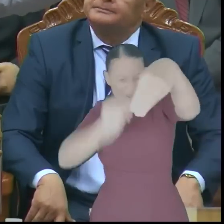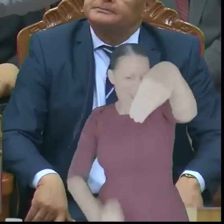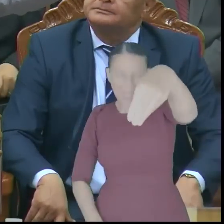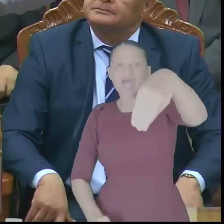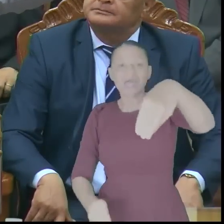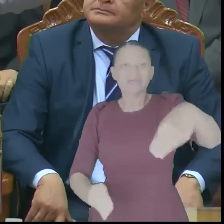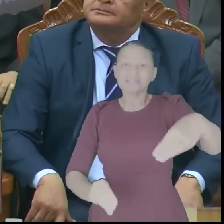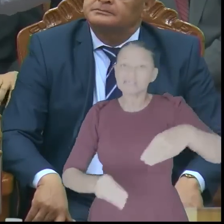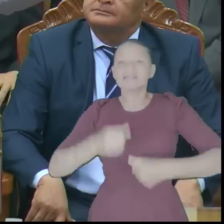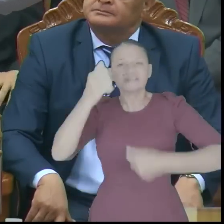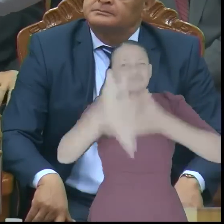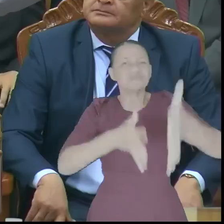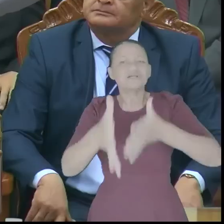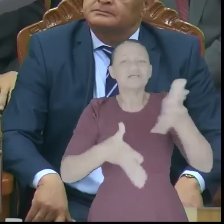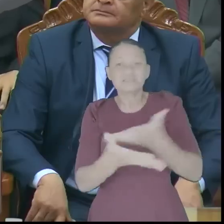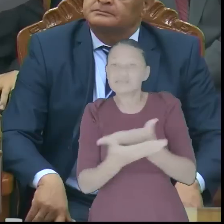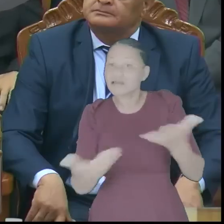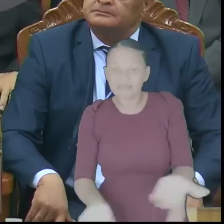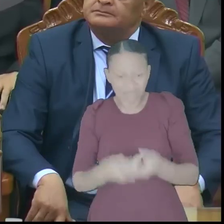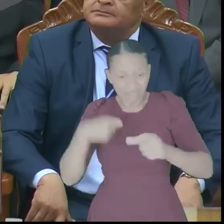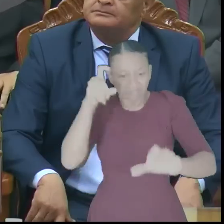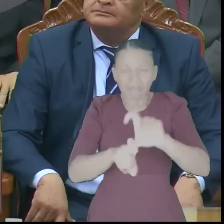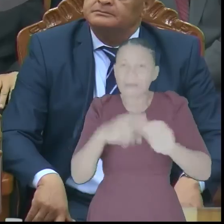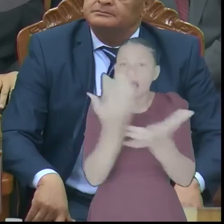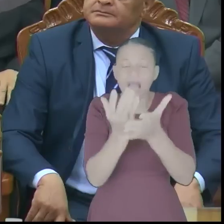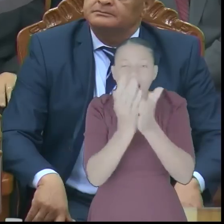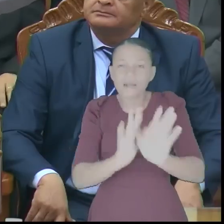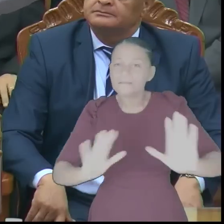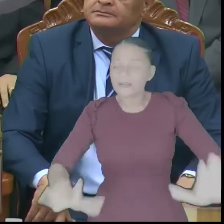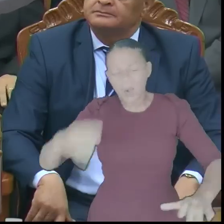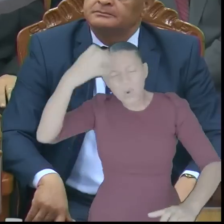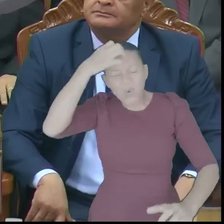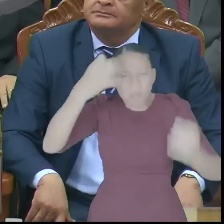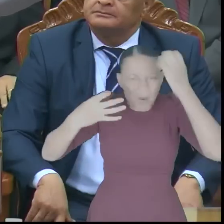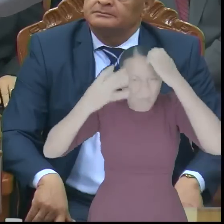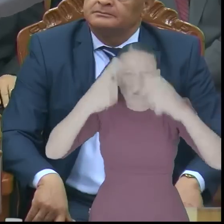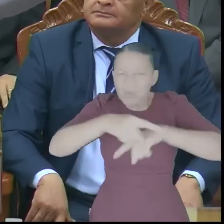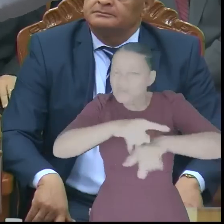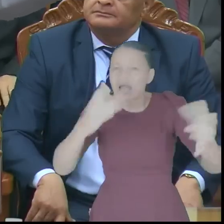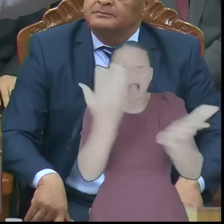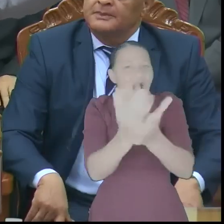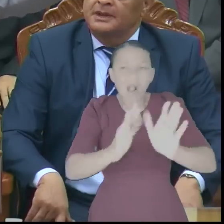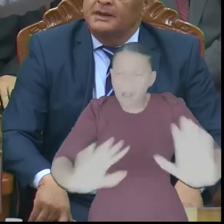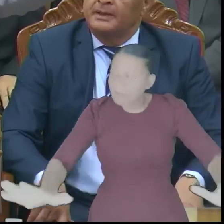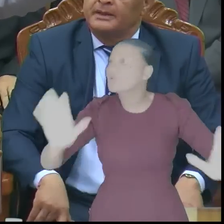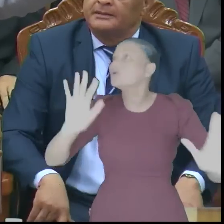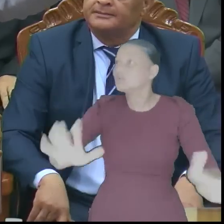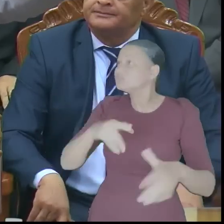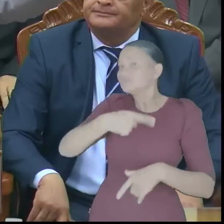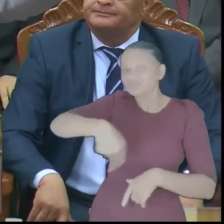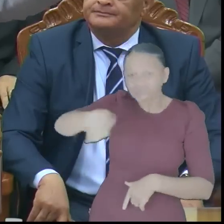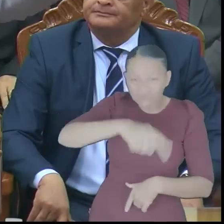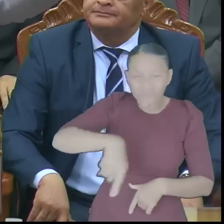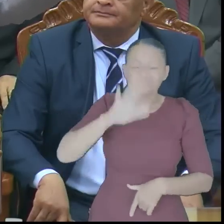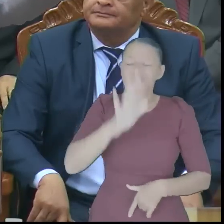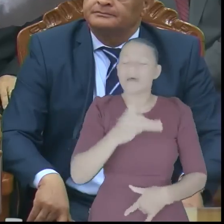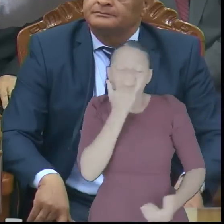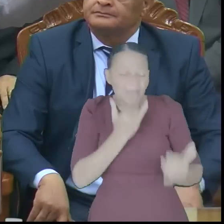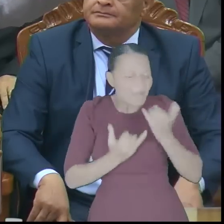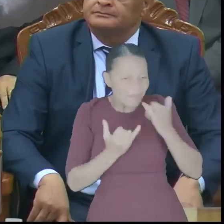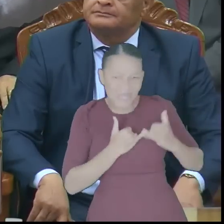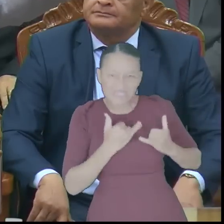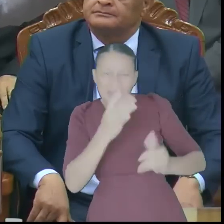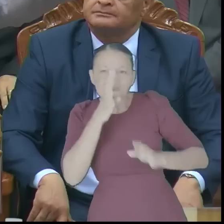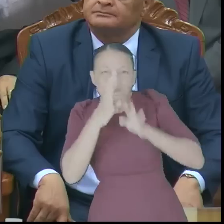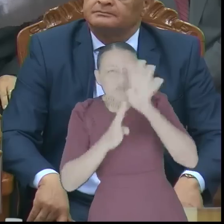baixo, dizendo, se a dívida está paga, agora nenhuma condenação há. Se a dívida está paga, quem tentará a acusação contra